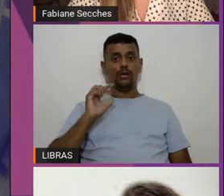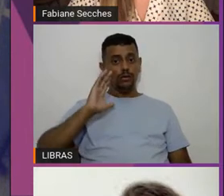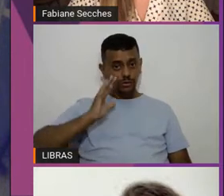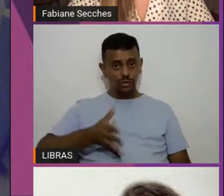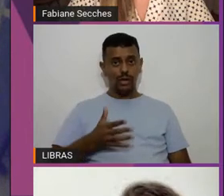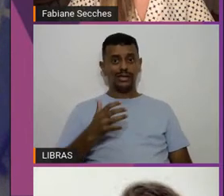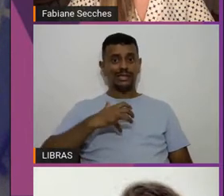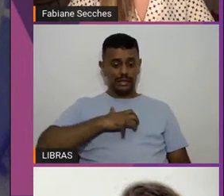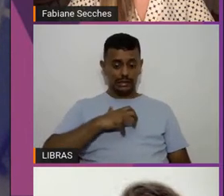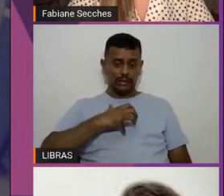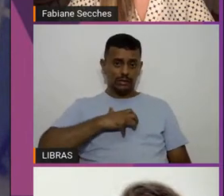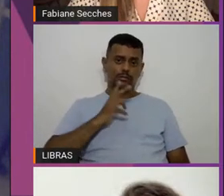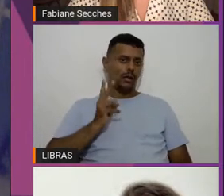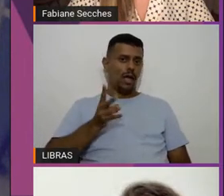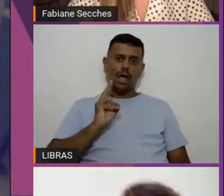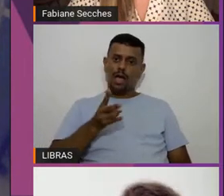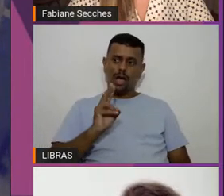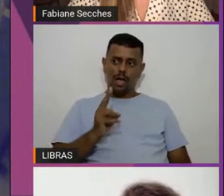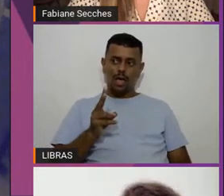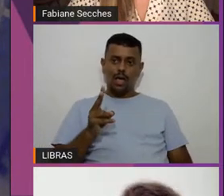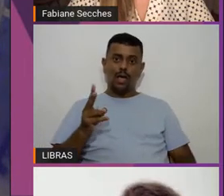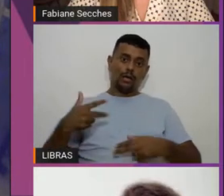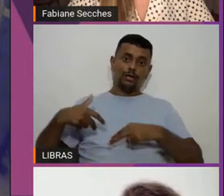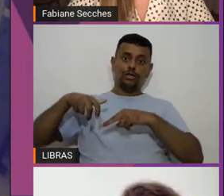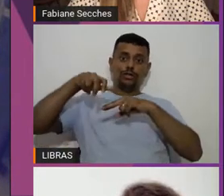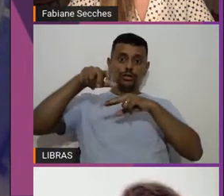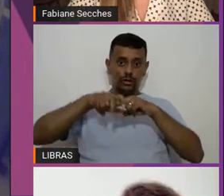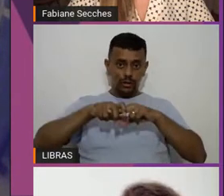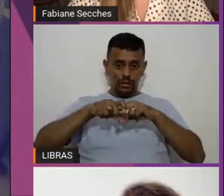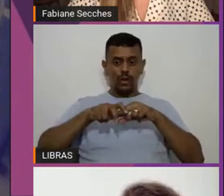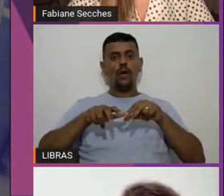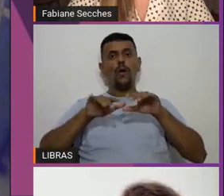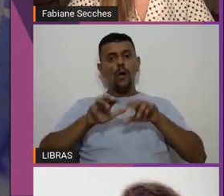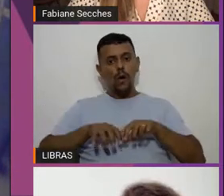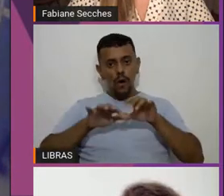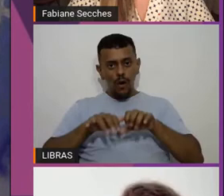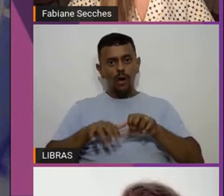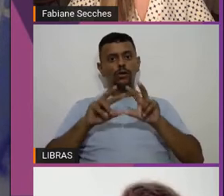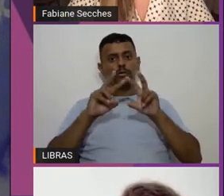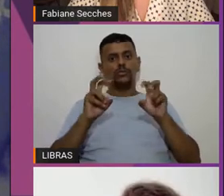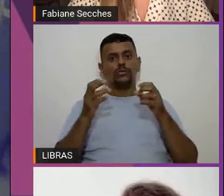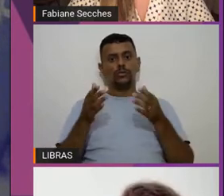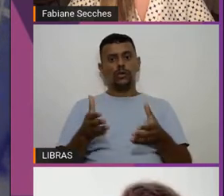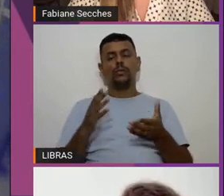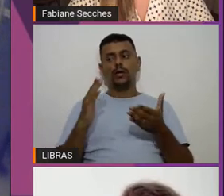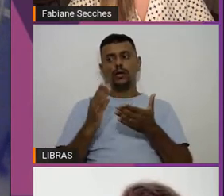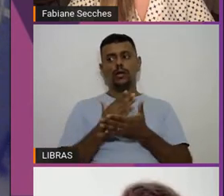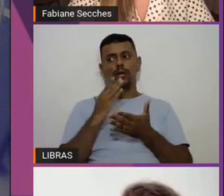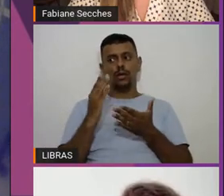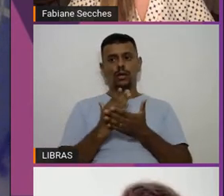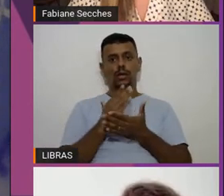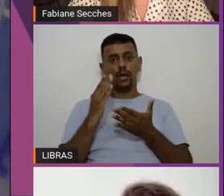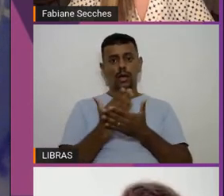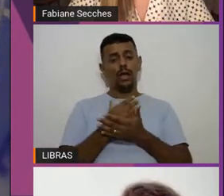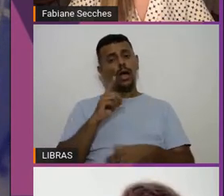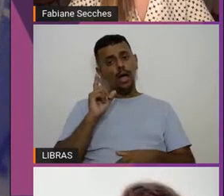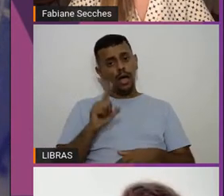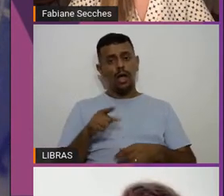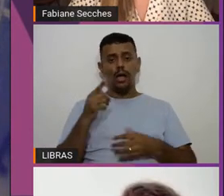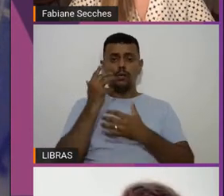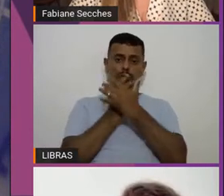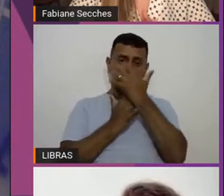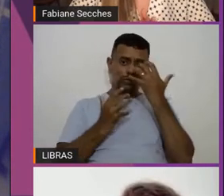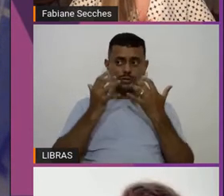o meu computador começar seu livro né é uma paixão